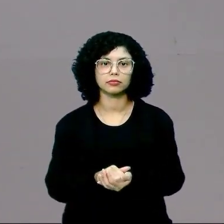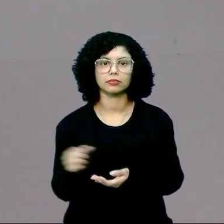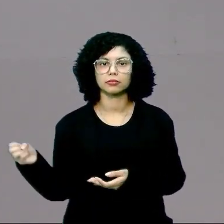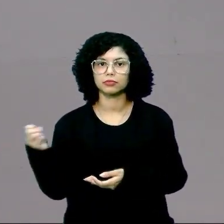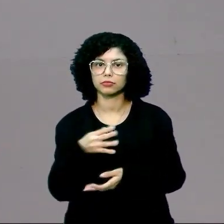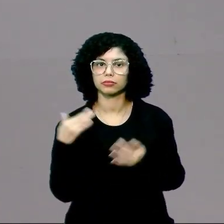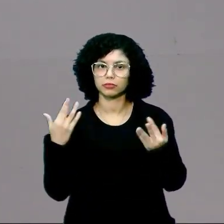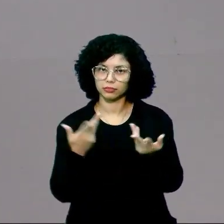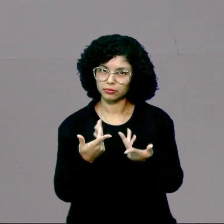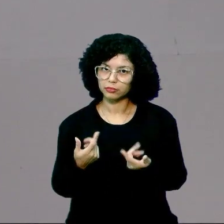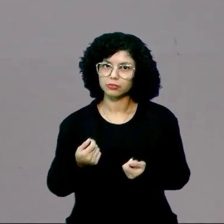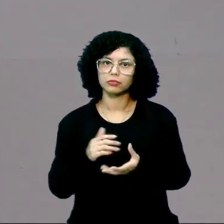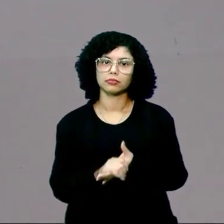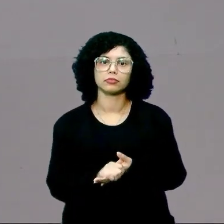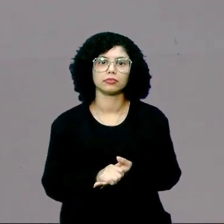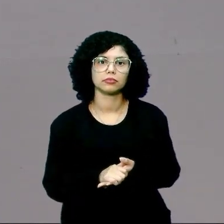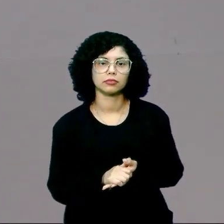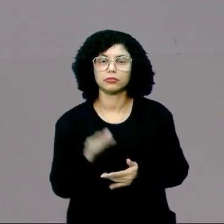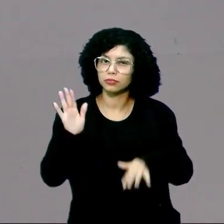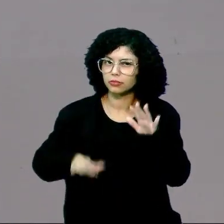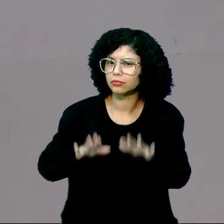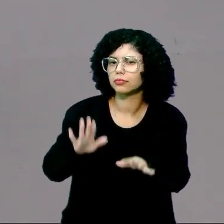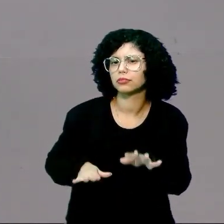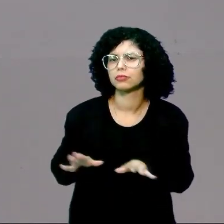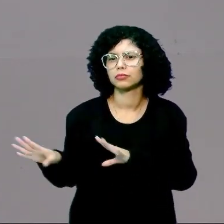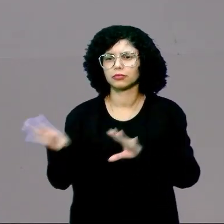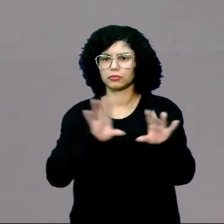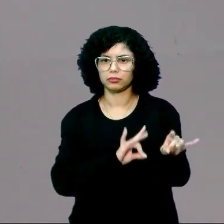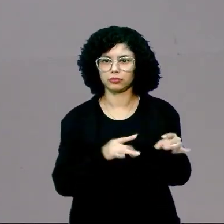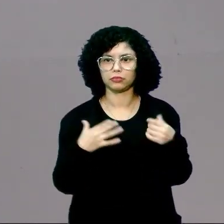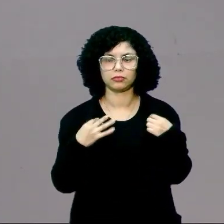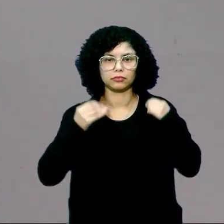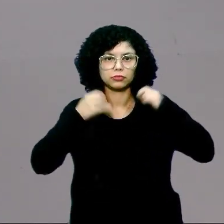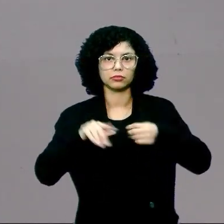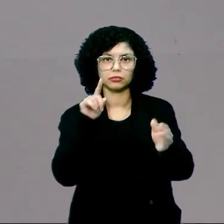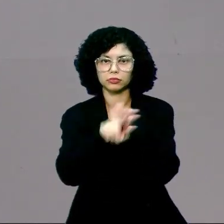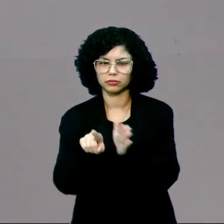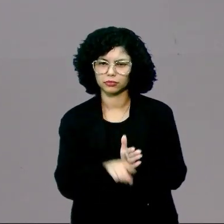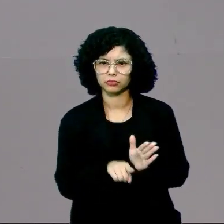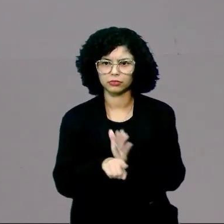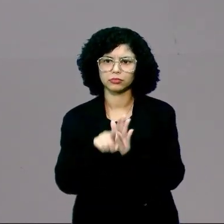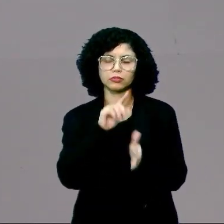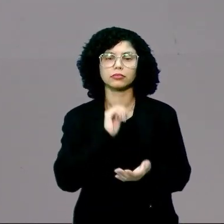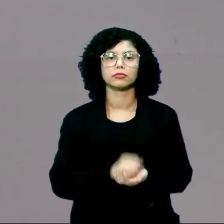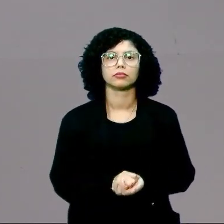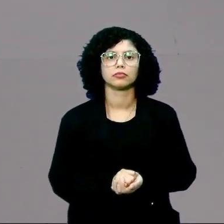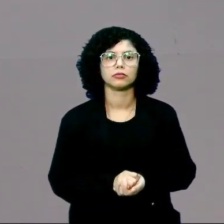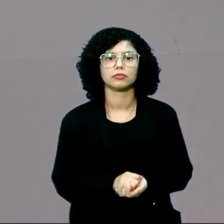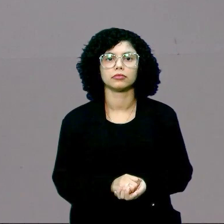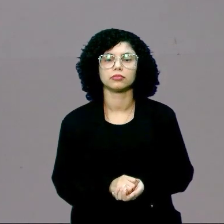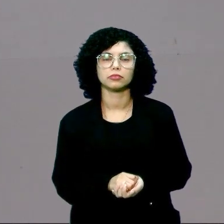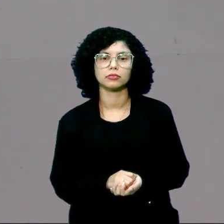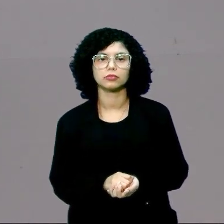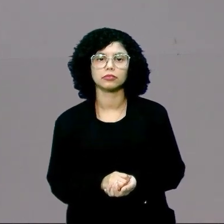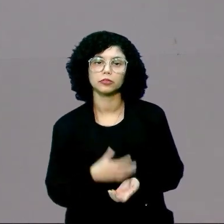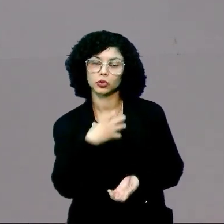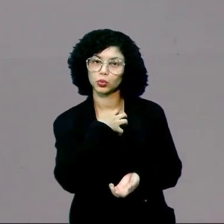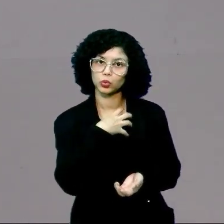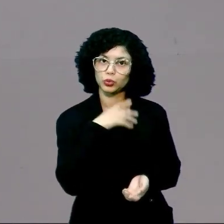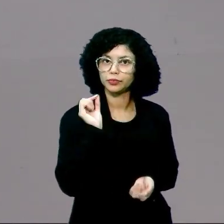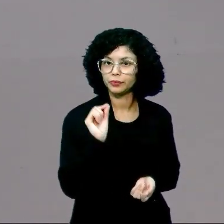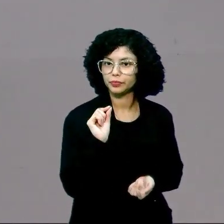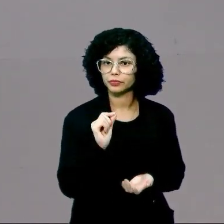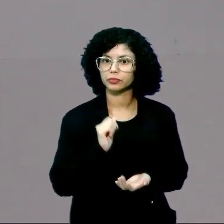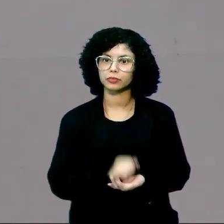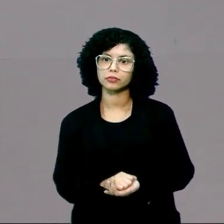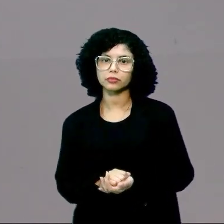esses novos hábitos, né, é que muitas vezes eles trazem aí vários questionamentos, né? No sentido de